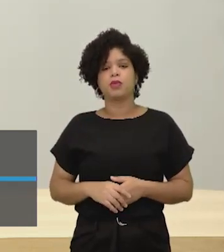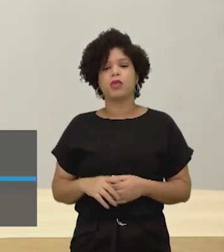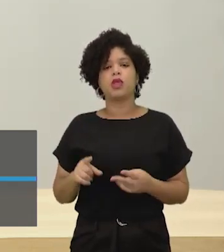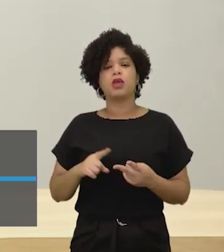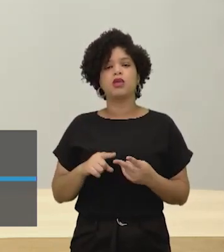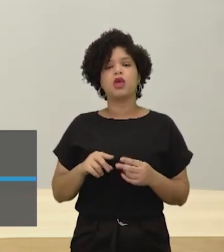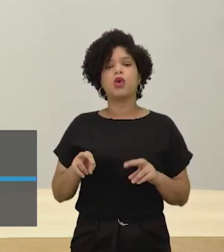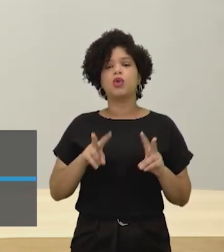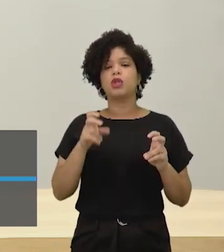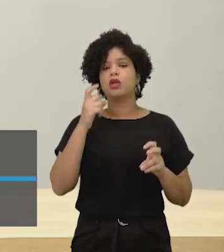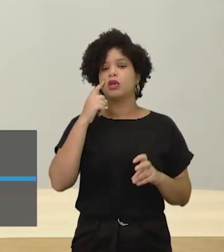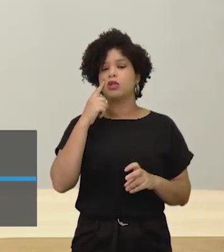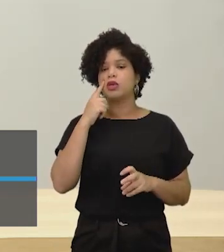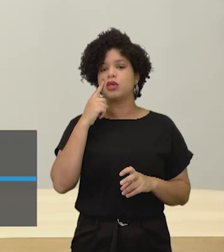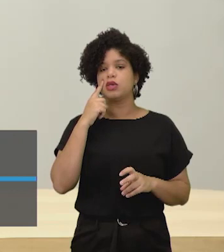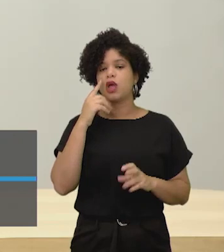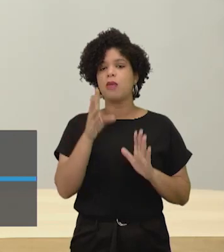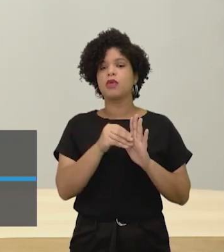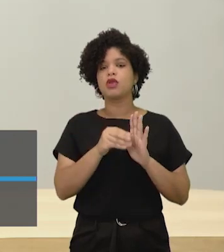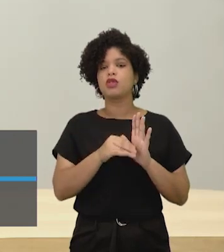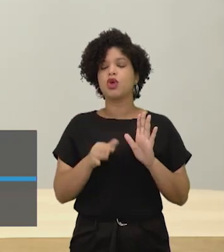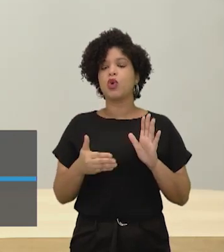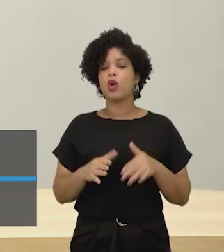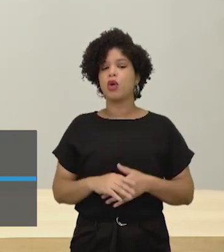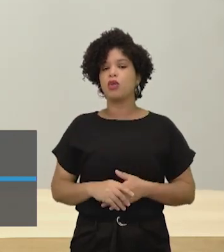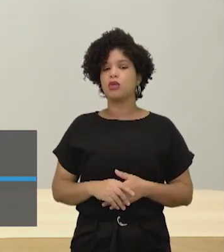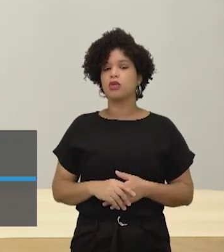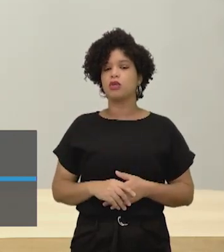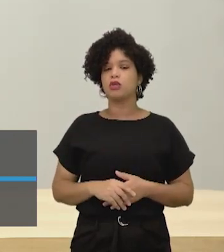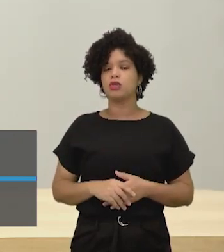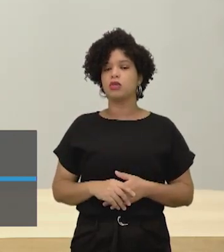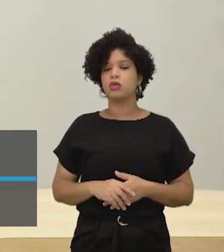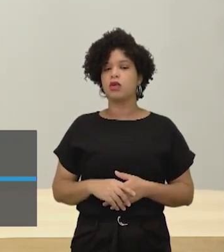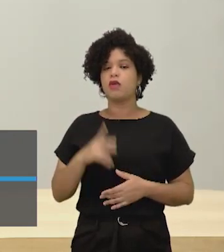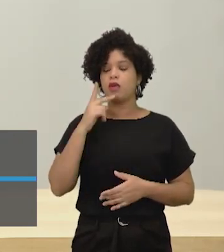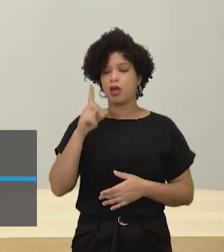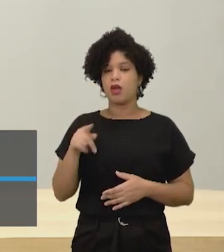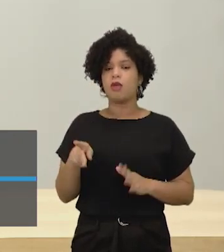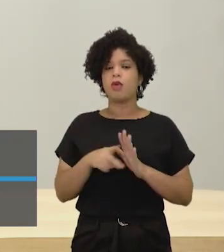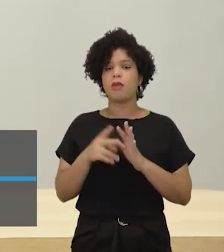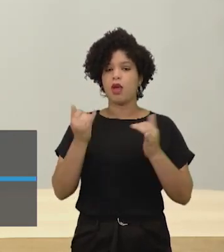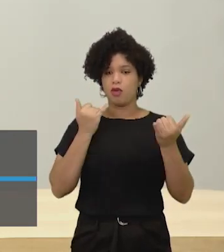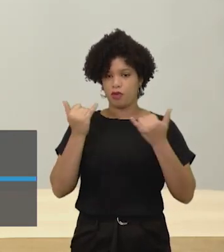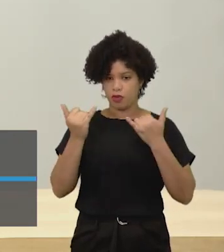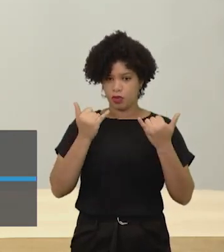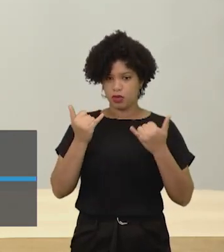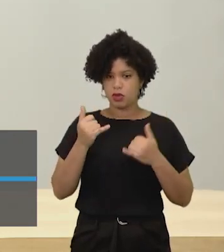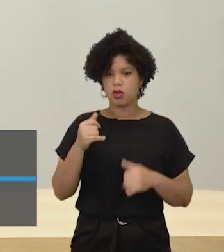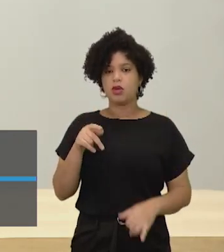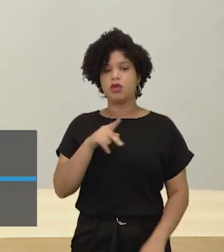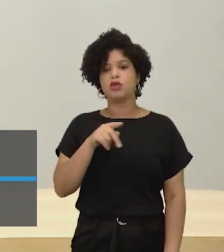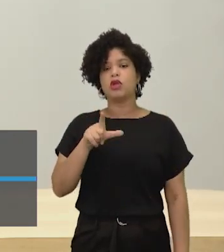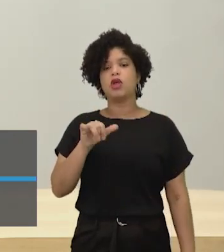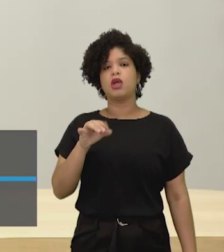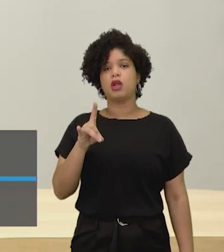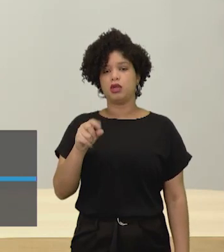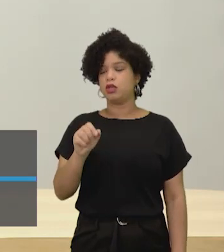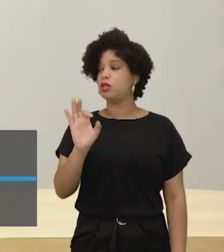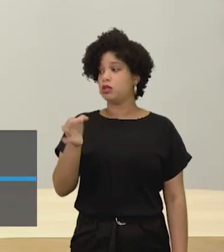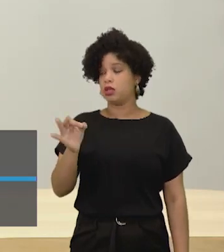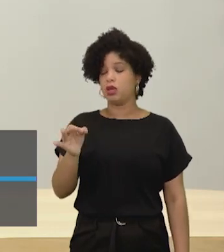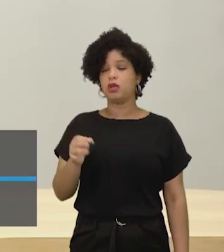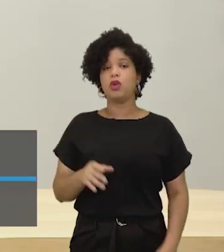ao assunto, né, abordado, ainda não mencionaram. Eles né? falaram que é informativo, né? Informativo, a Prolídia. Muito bem. O